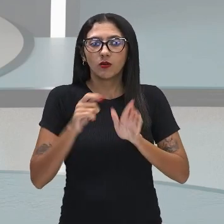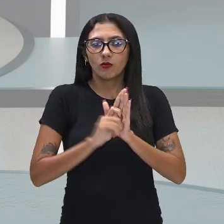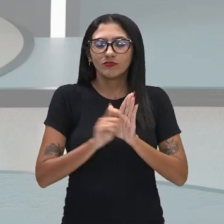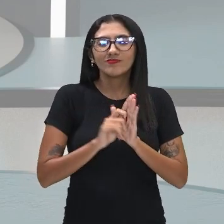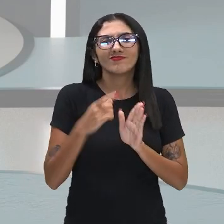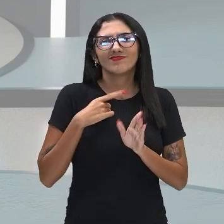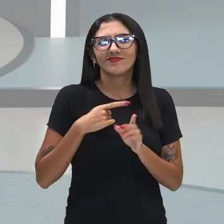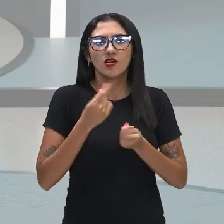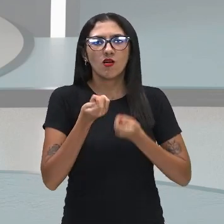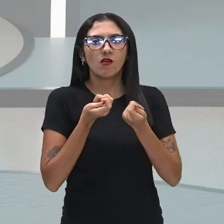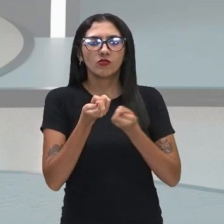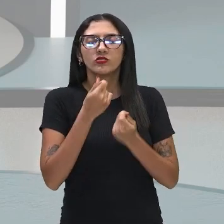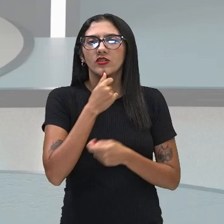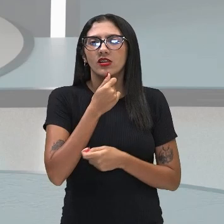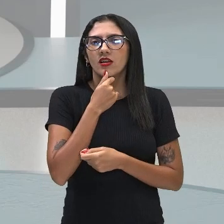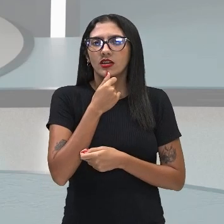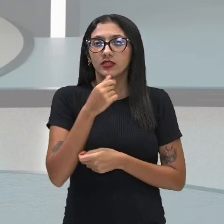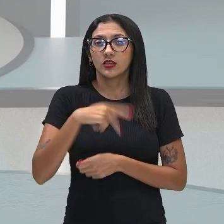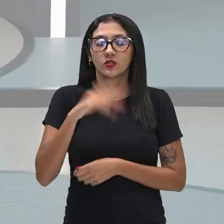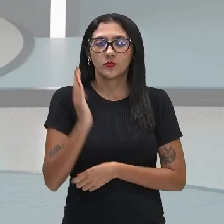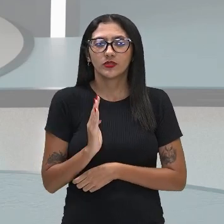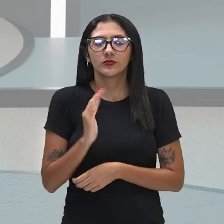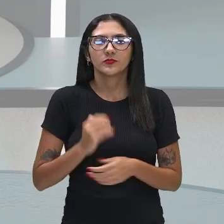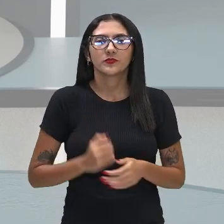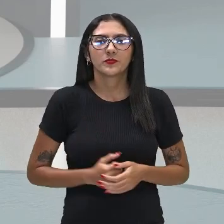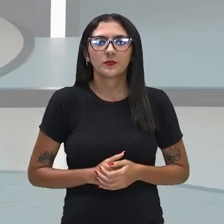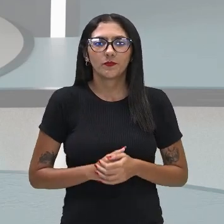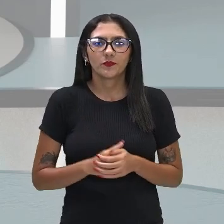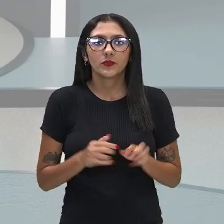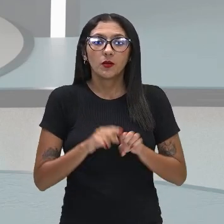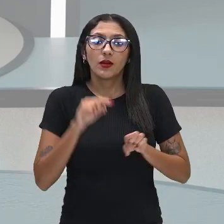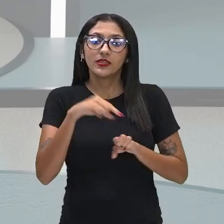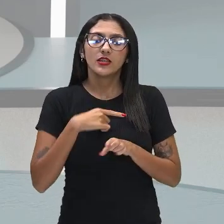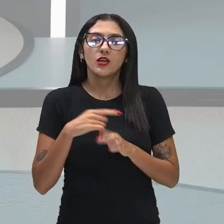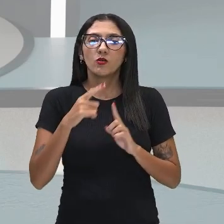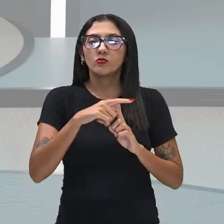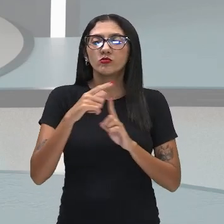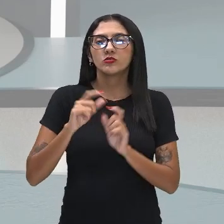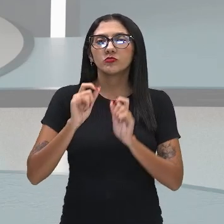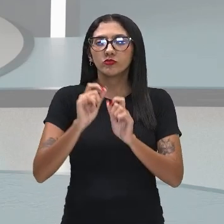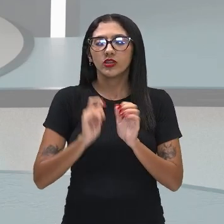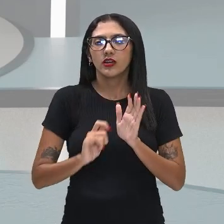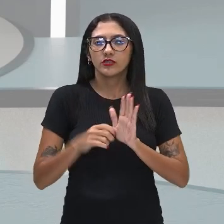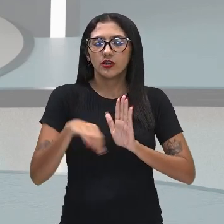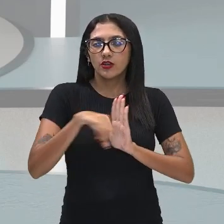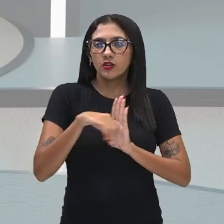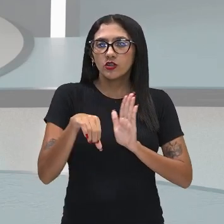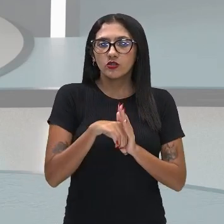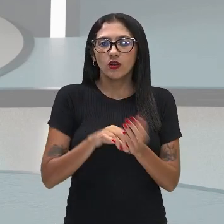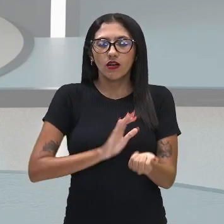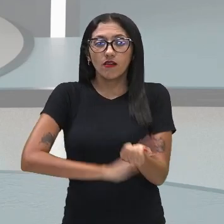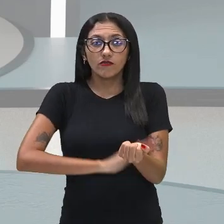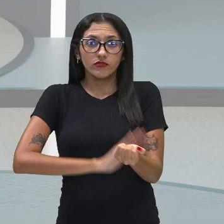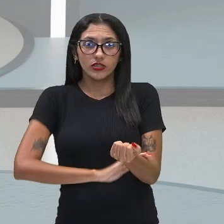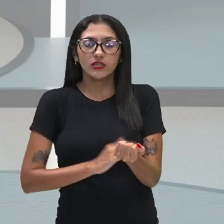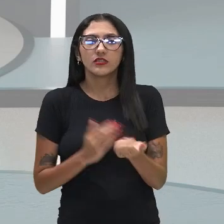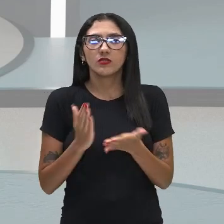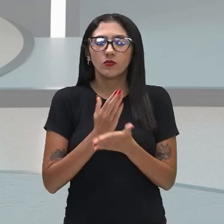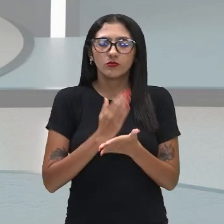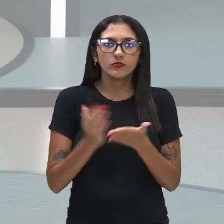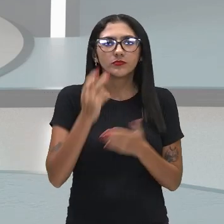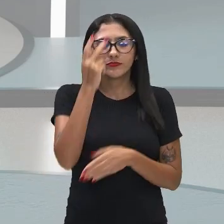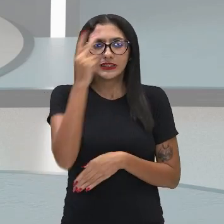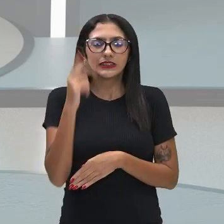controlado e não é liberada no Brasil. Mas é um tipo de droga recreativa que as pessoas às vezes usam, né? Vai lá,